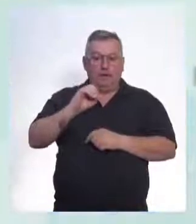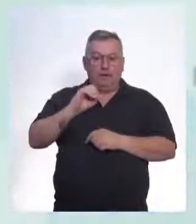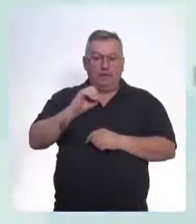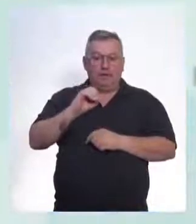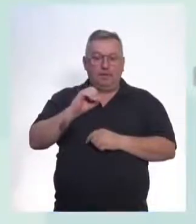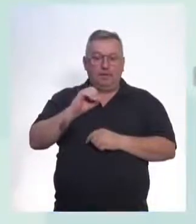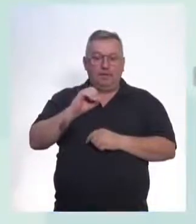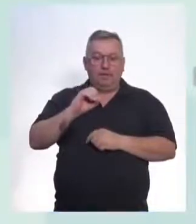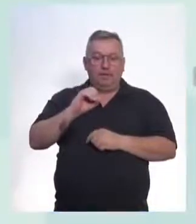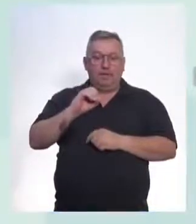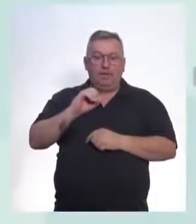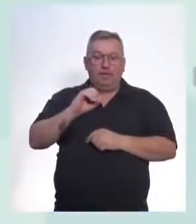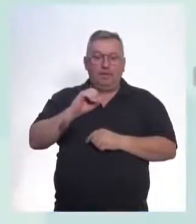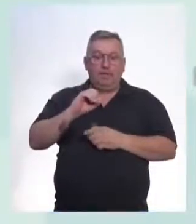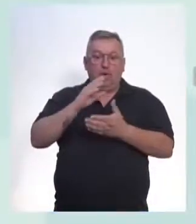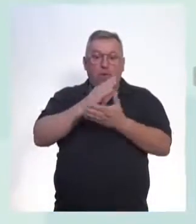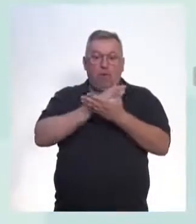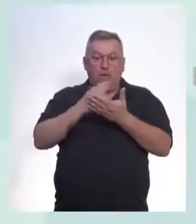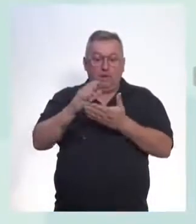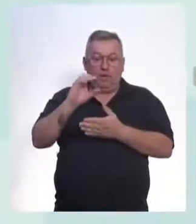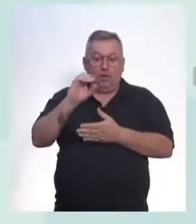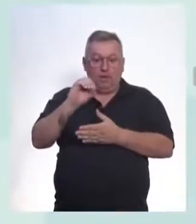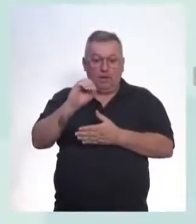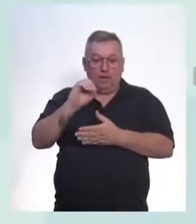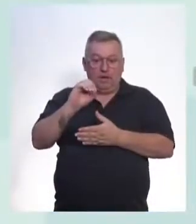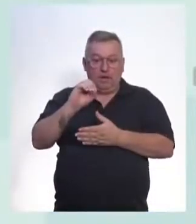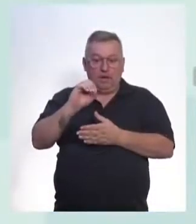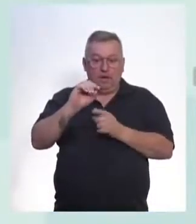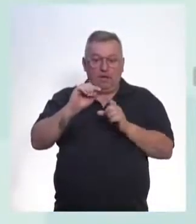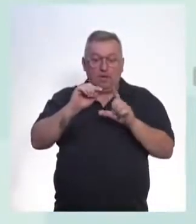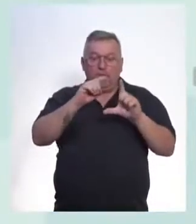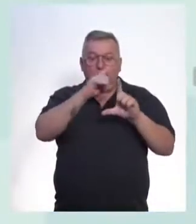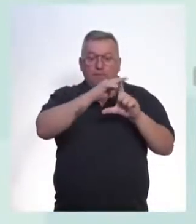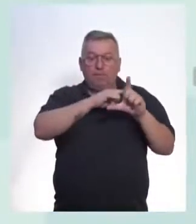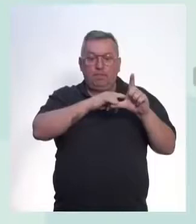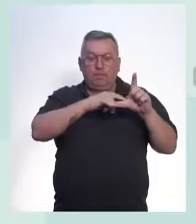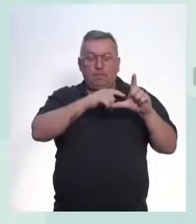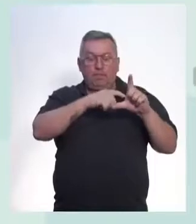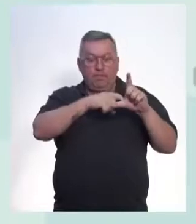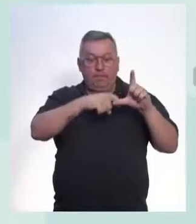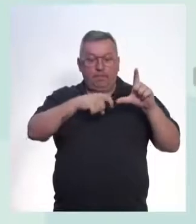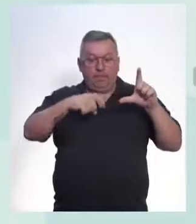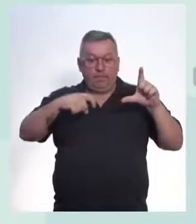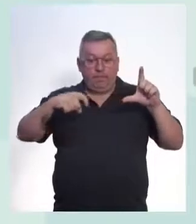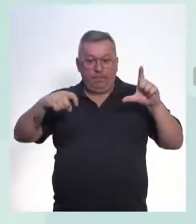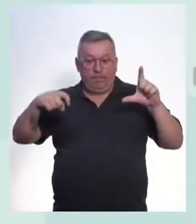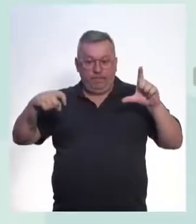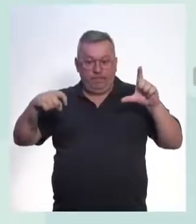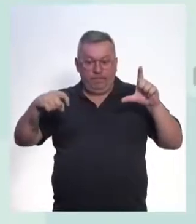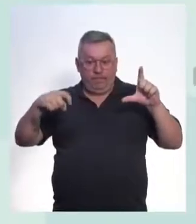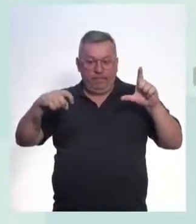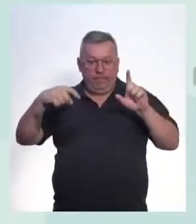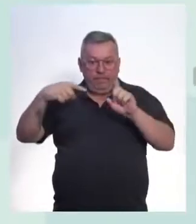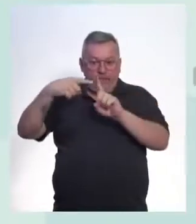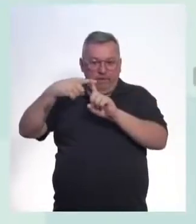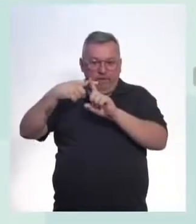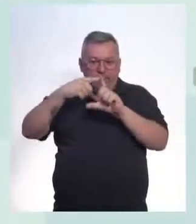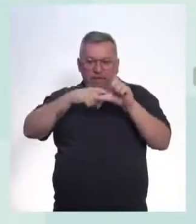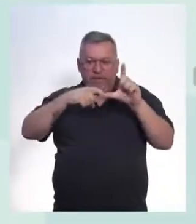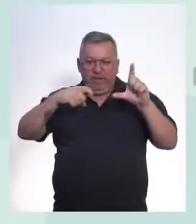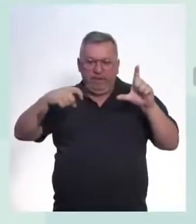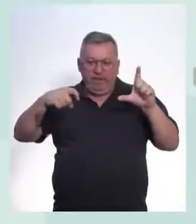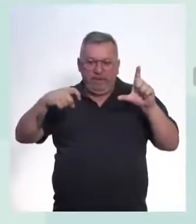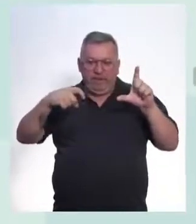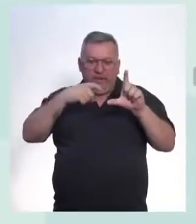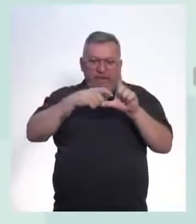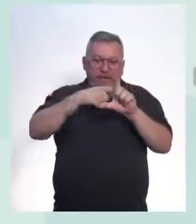origem. A partir da origem, na horizontal, vou para o lado positivo, que é para a direita, ou